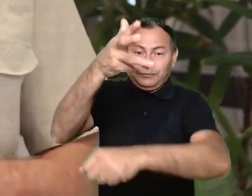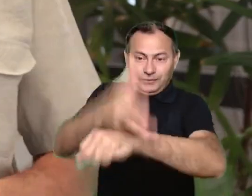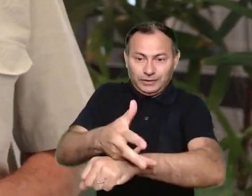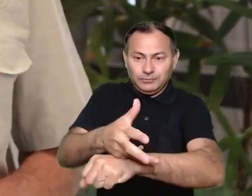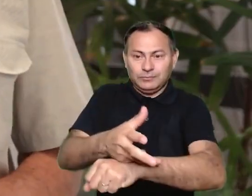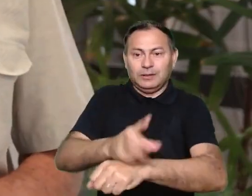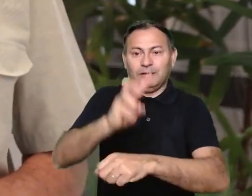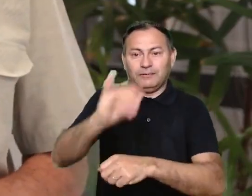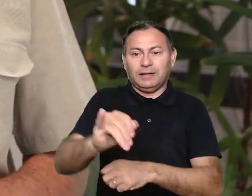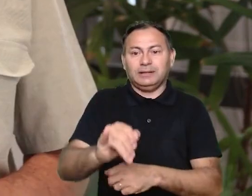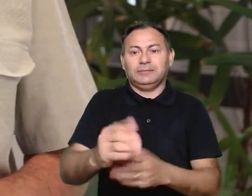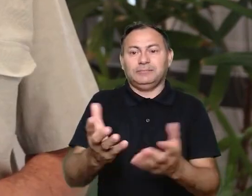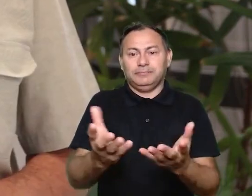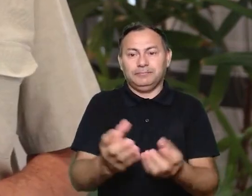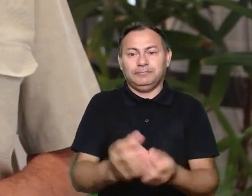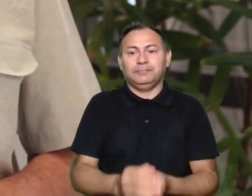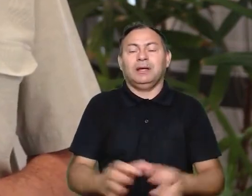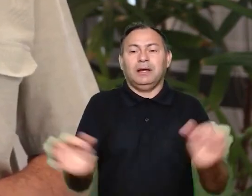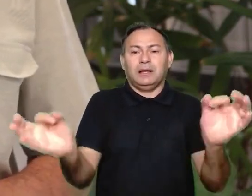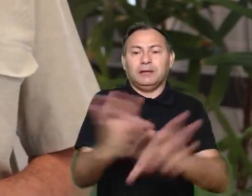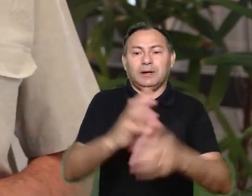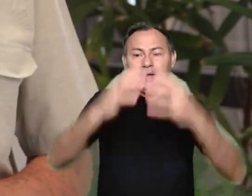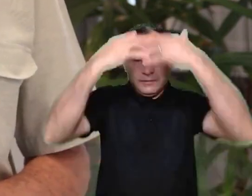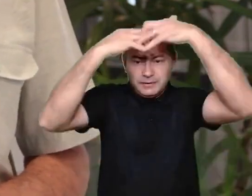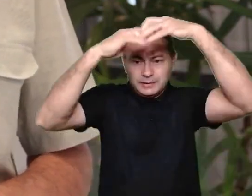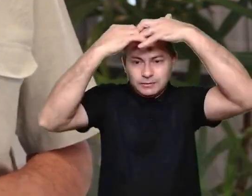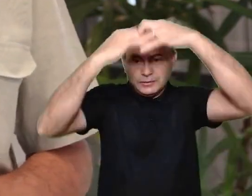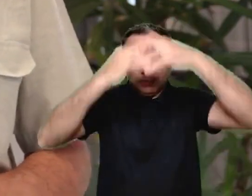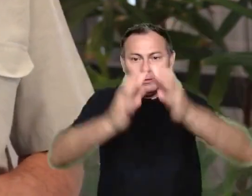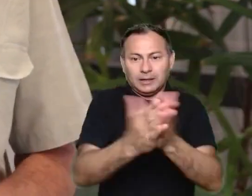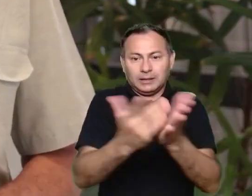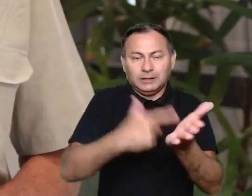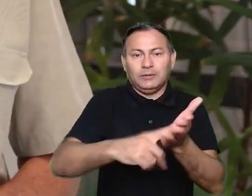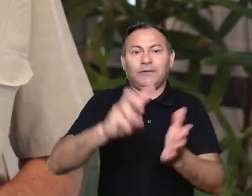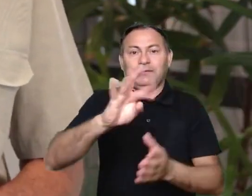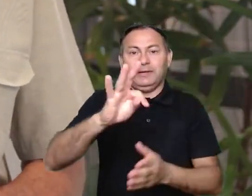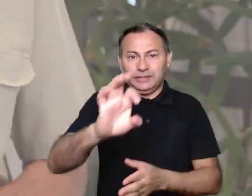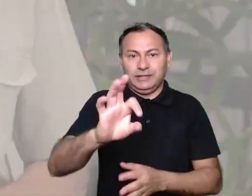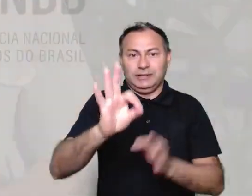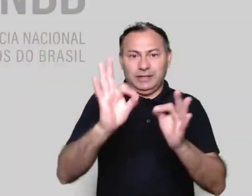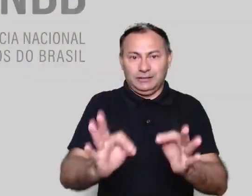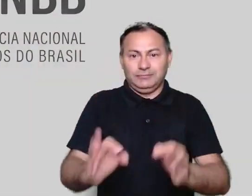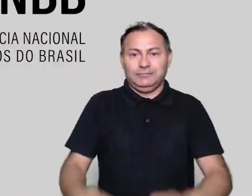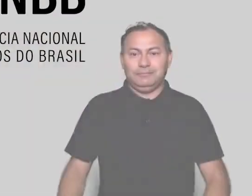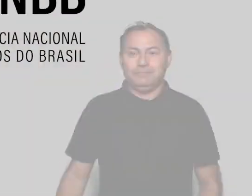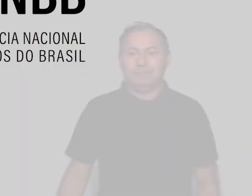gravação, vamos, então, terminar a reflexão sobre o Caderno 20.